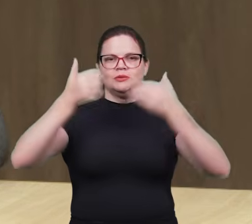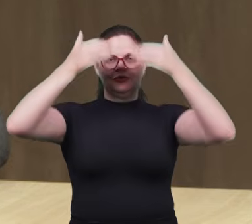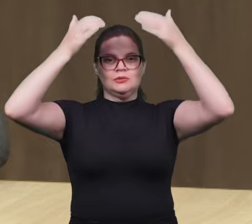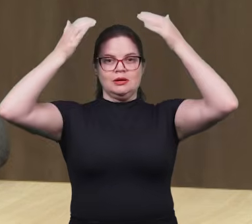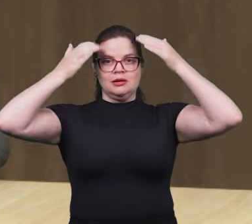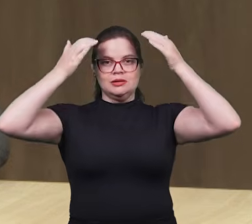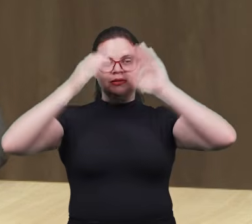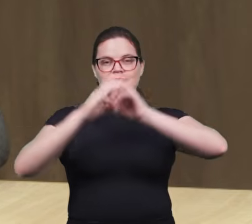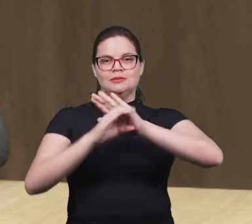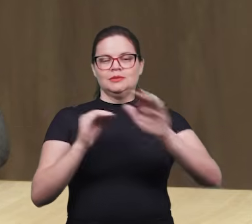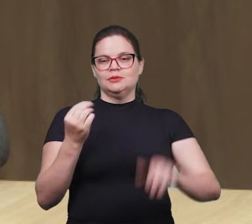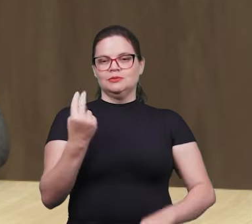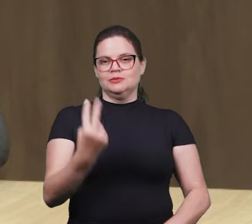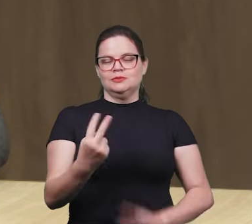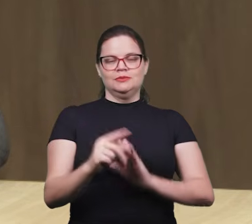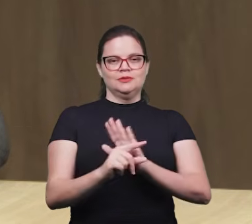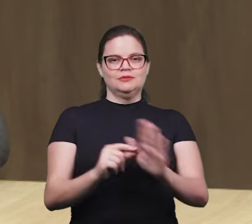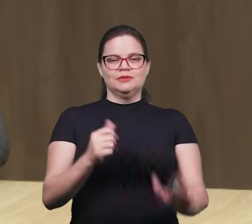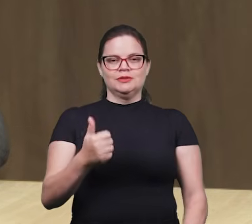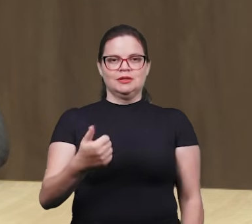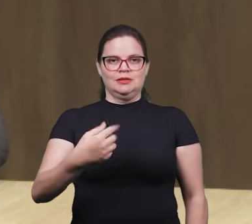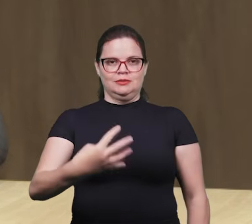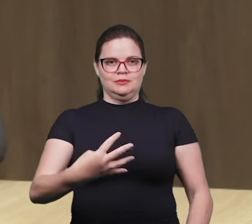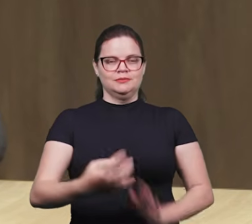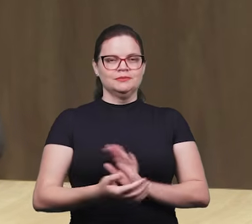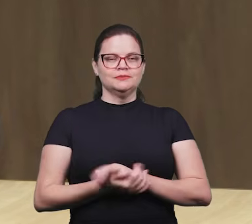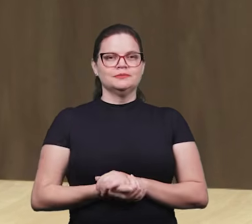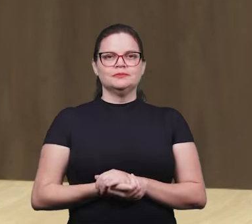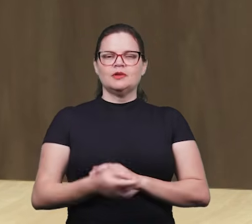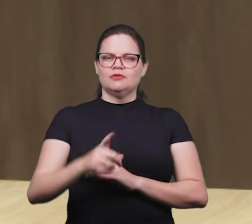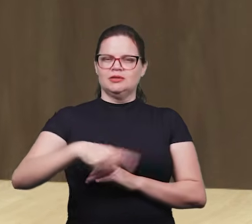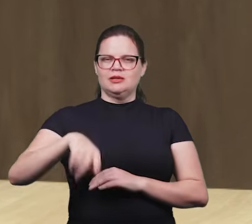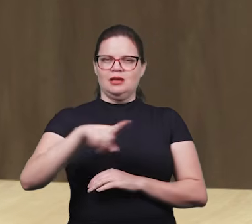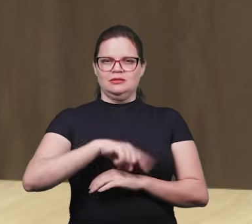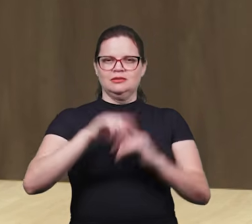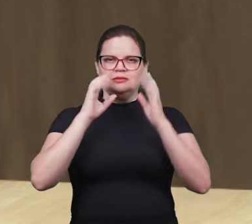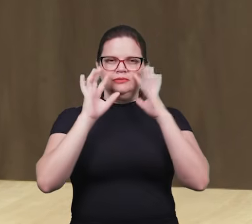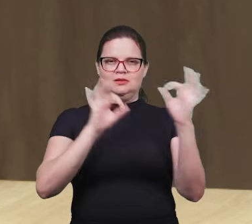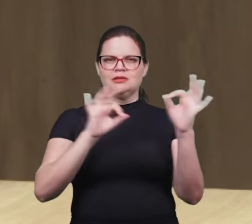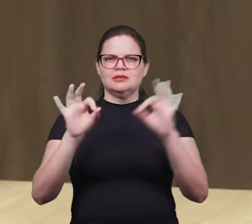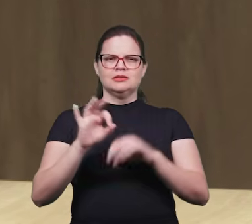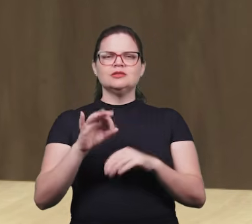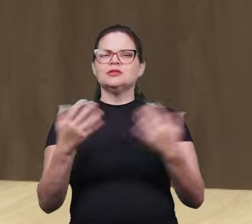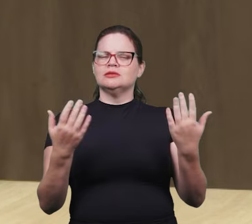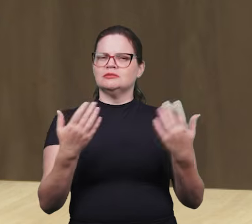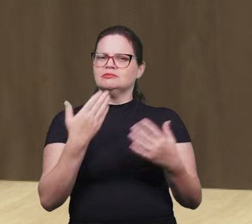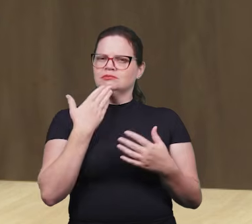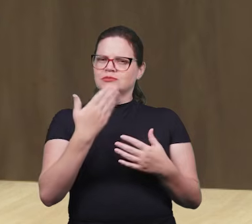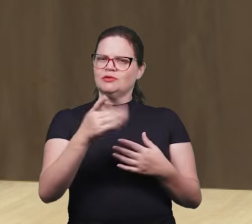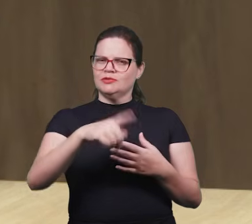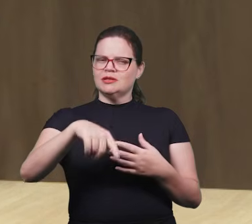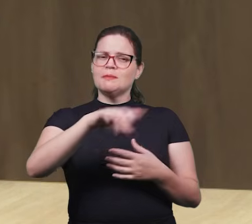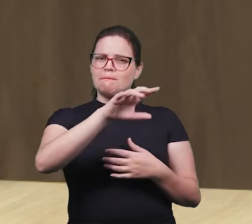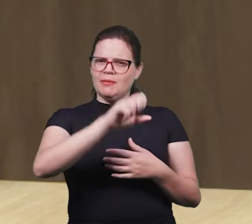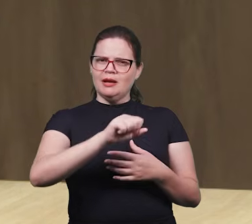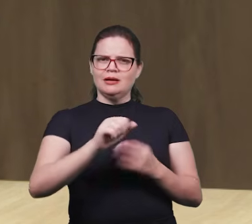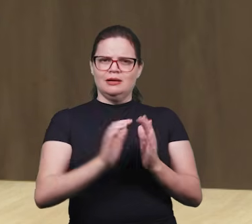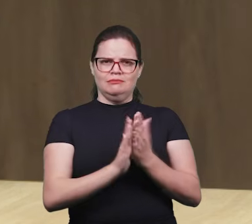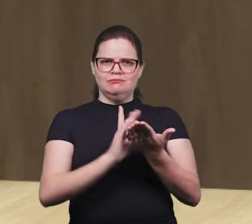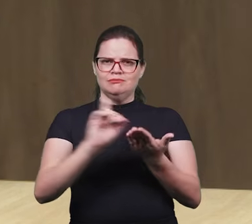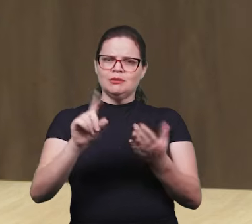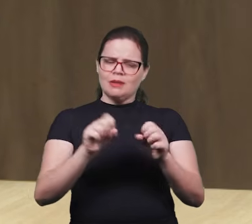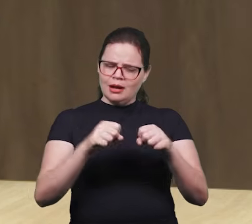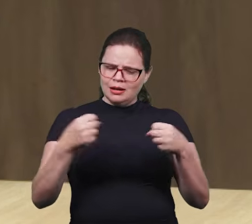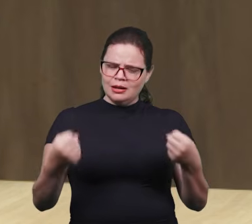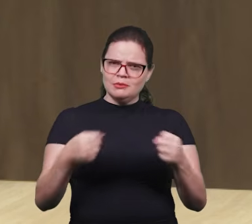Reis, capítulo 2, versículo 14. Você que está em casa, nós também o convidamos a abrir a